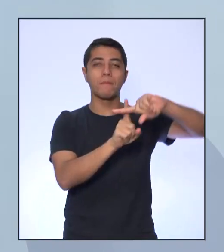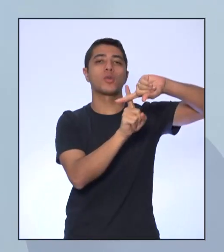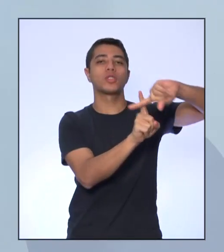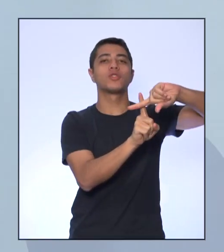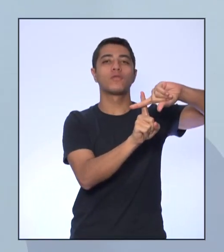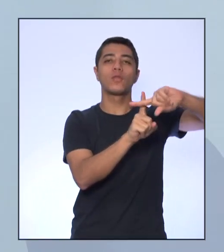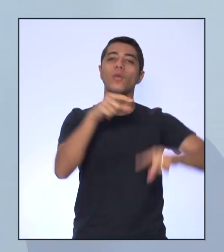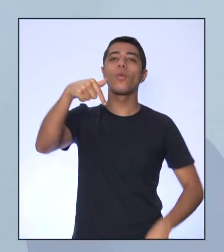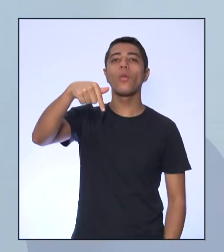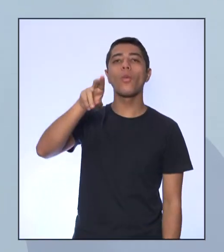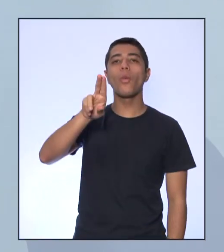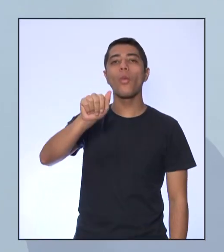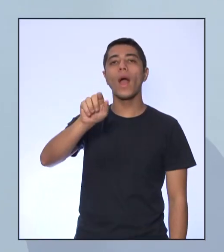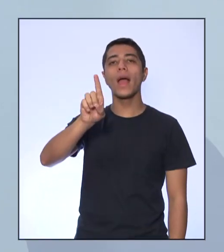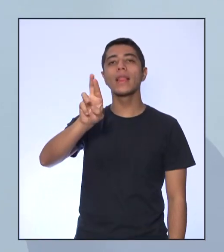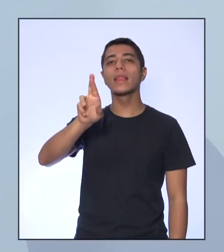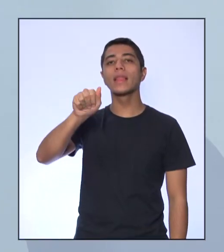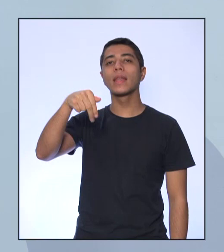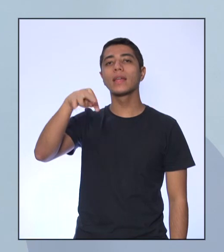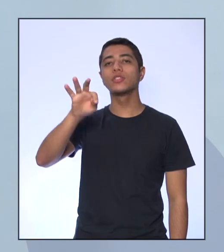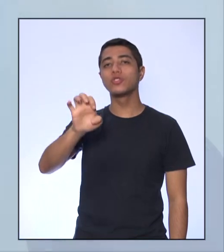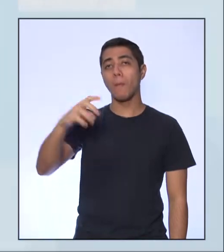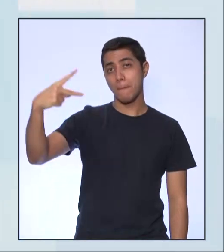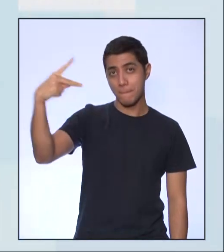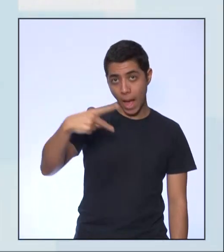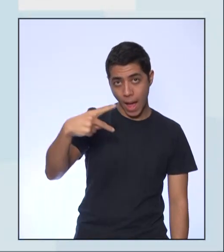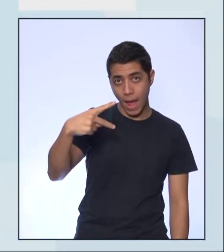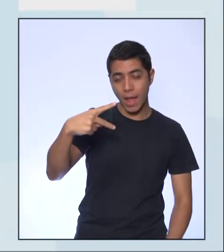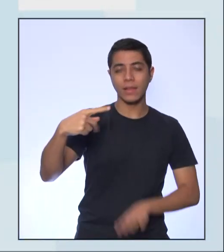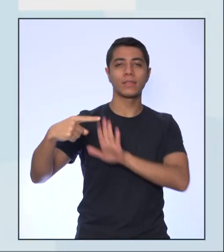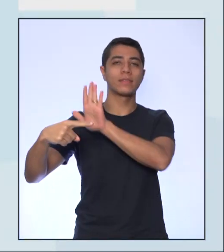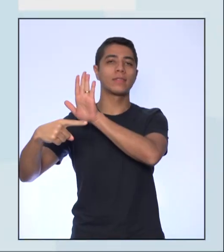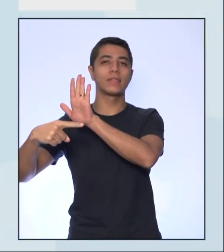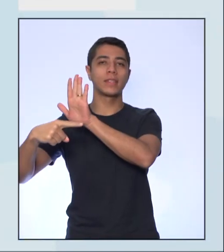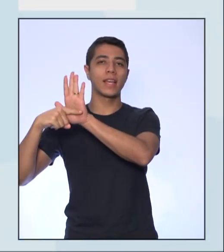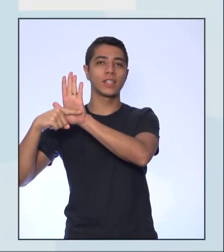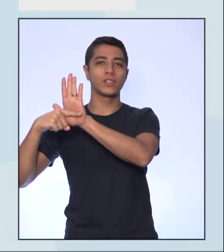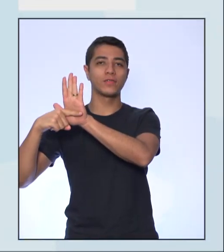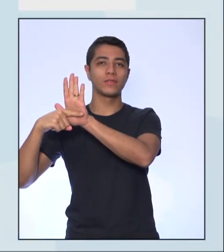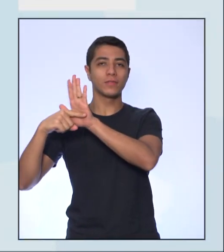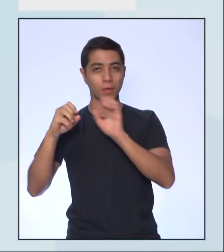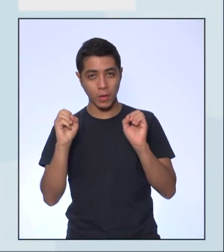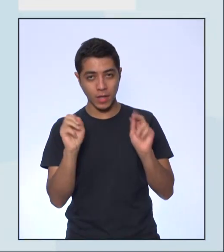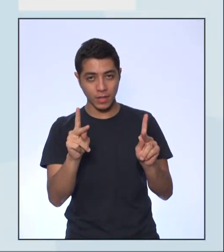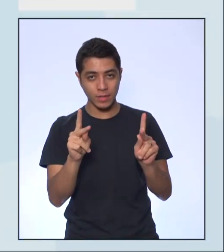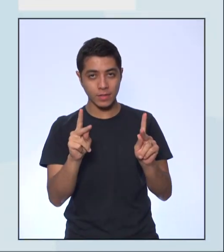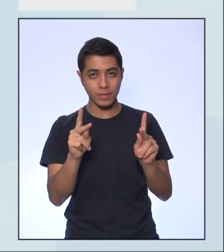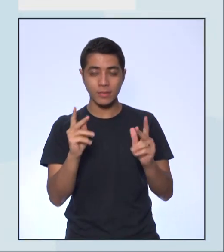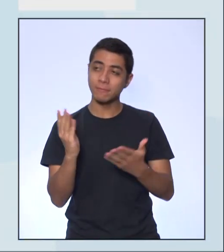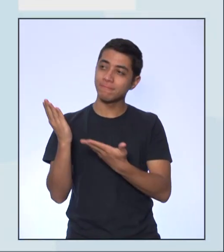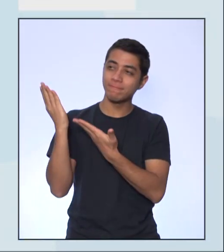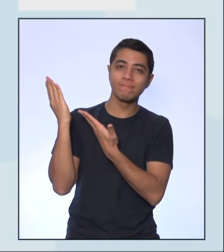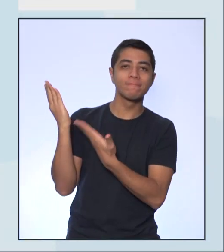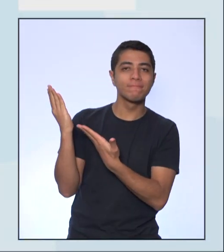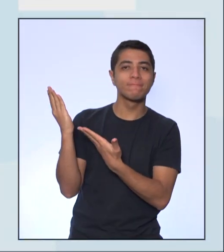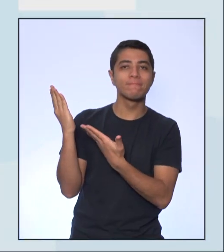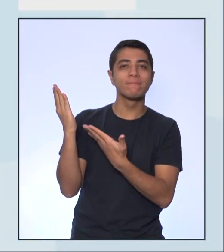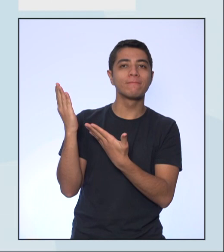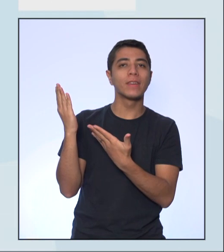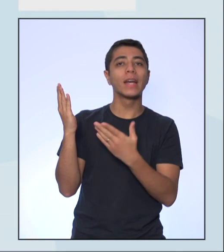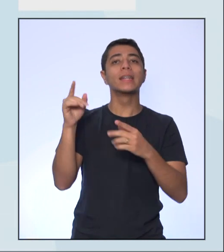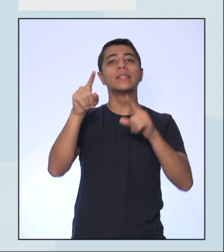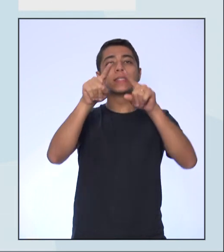vai ser negativo então na tela de vocês aí nesse circulo trigonométrico eu tenho todos os valores